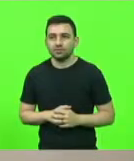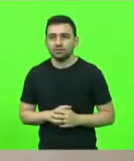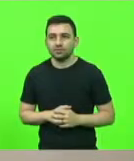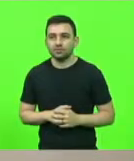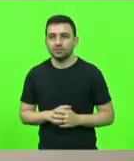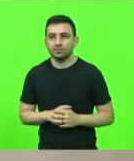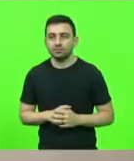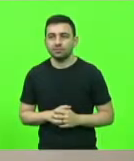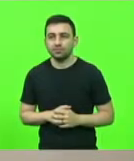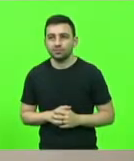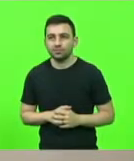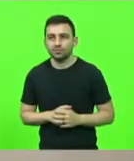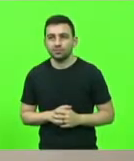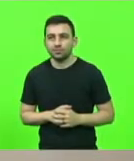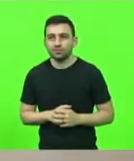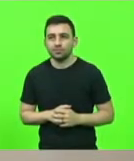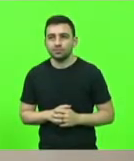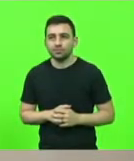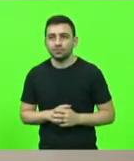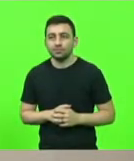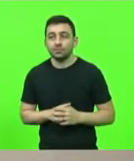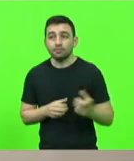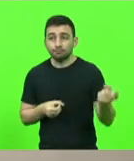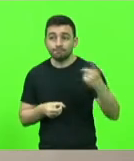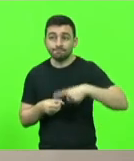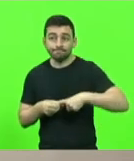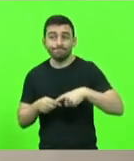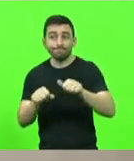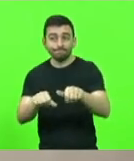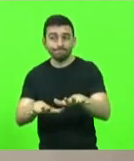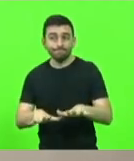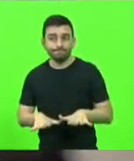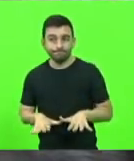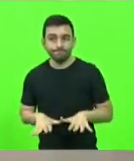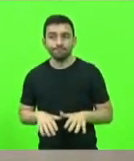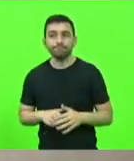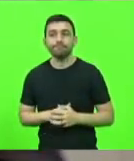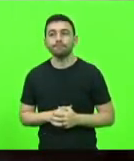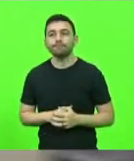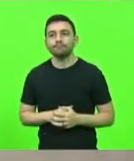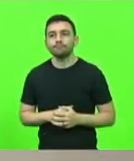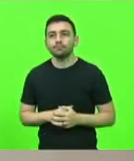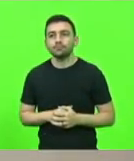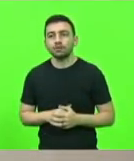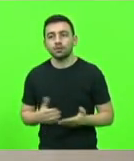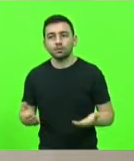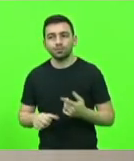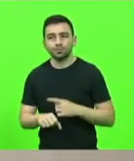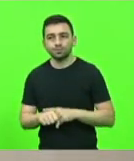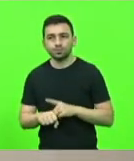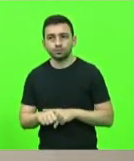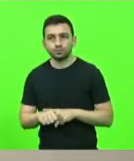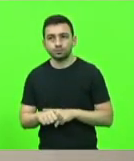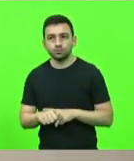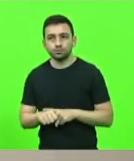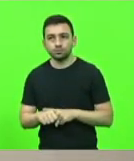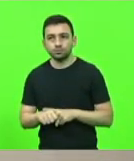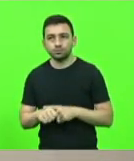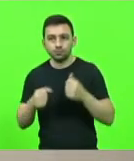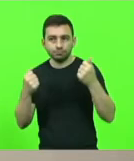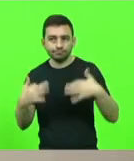eu reabro a presente sessão no horário destinado a